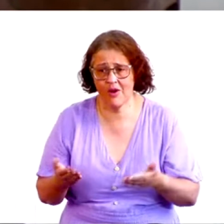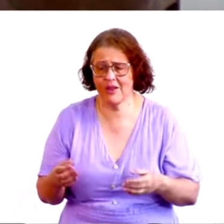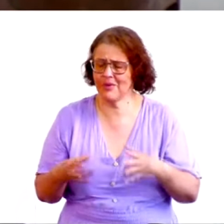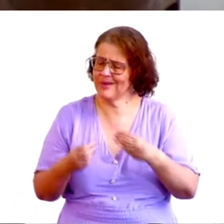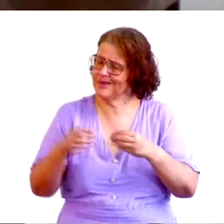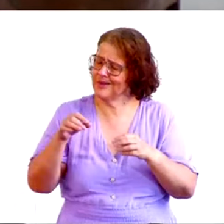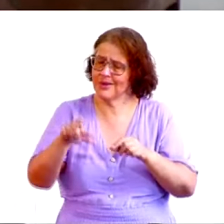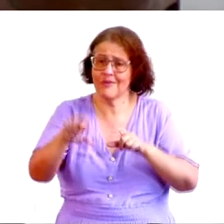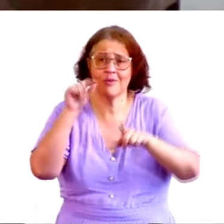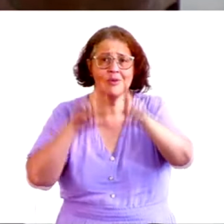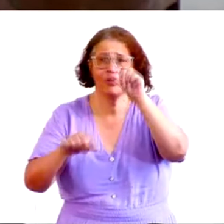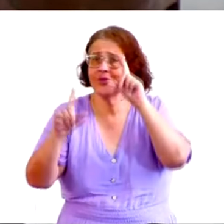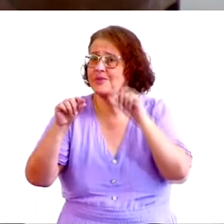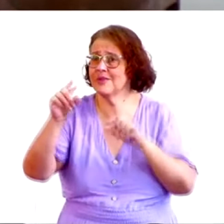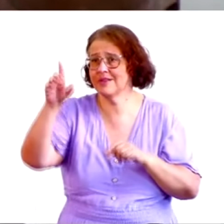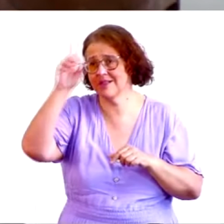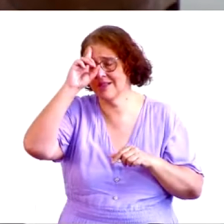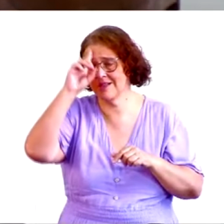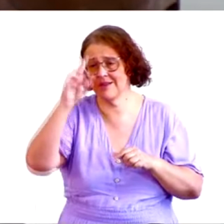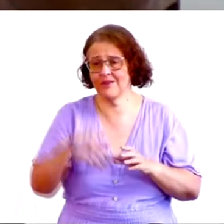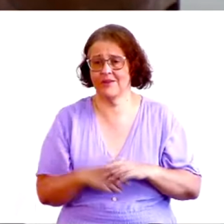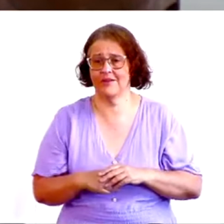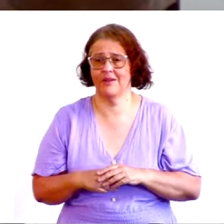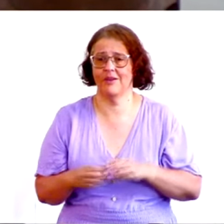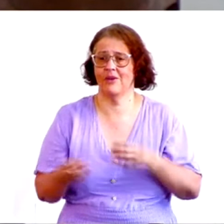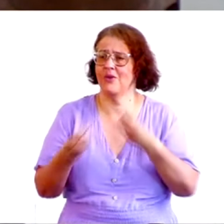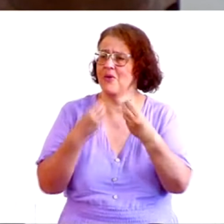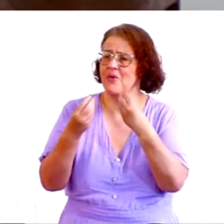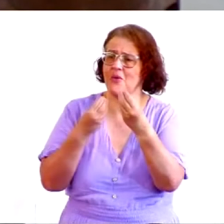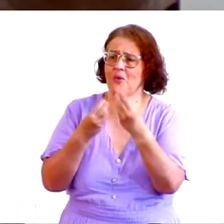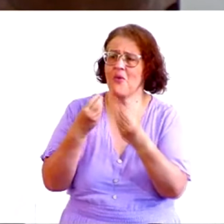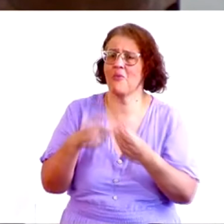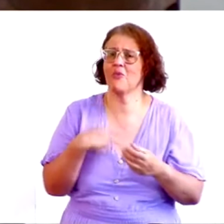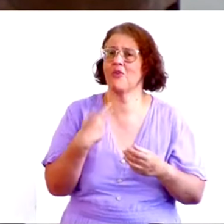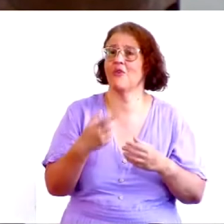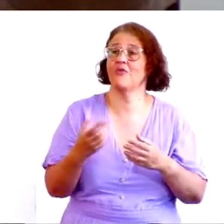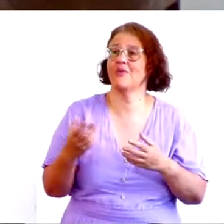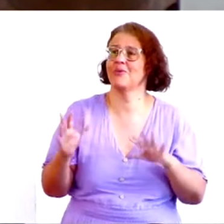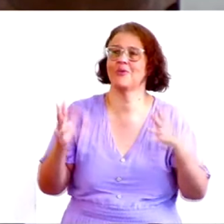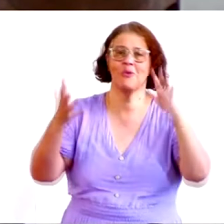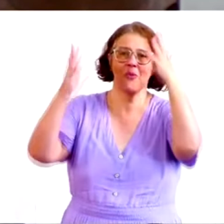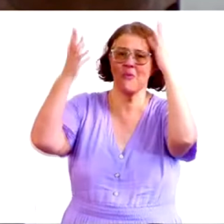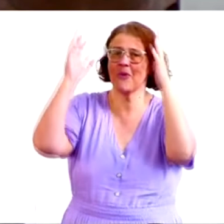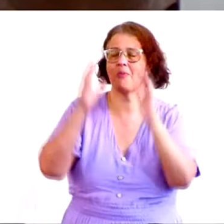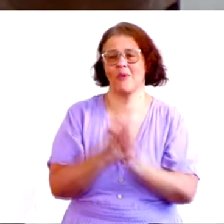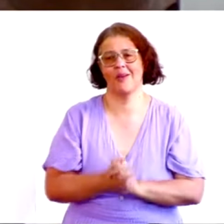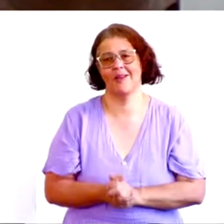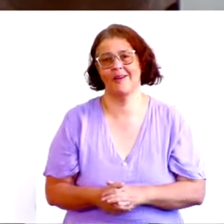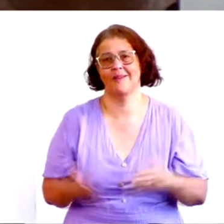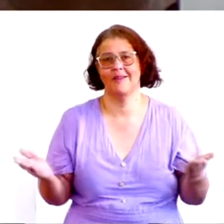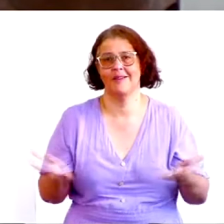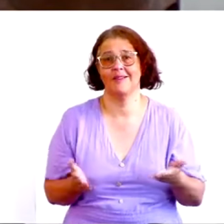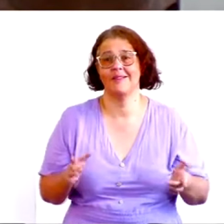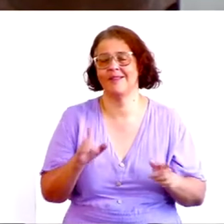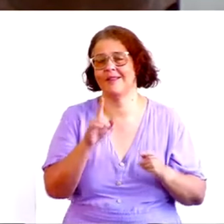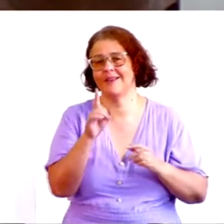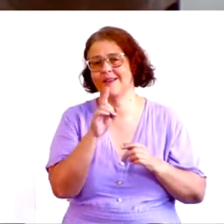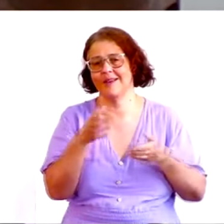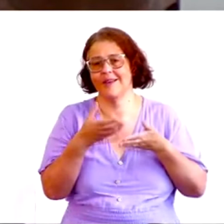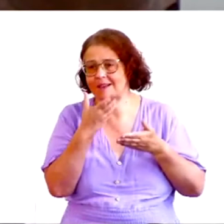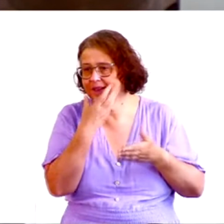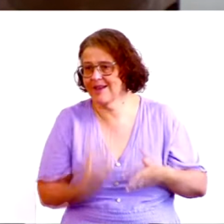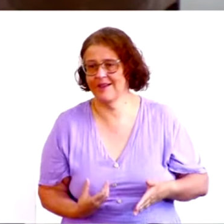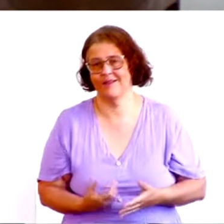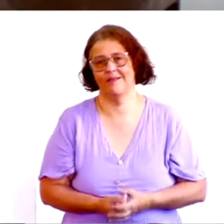vamos comemorar o Natal como o mundo comemora ou vamos adorar a Deus de uma maneira diferente nesse período Você tá